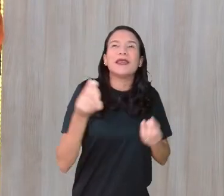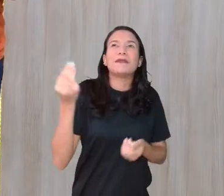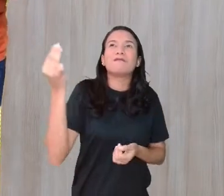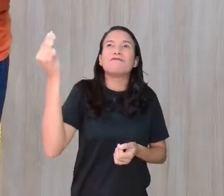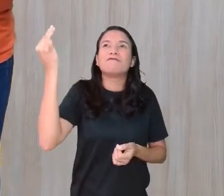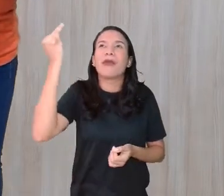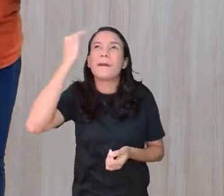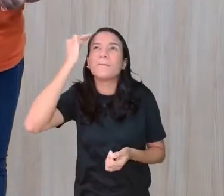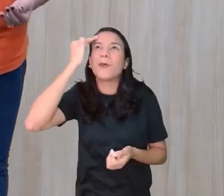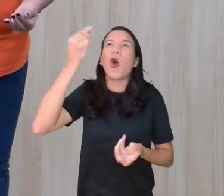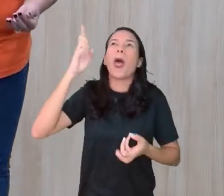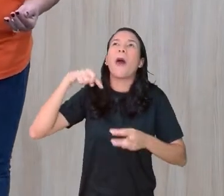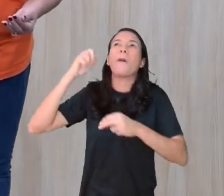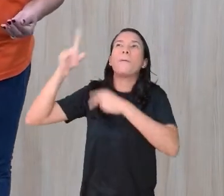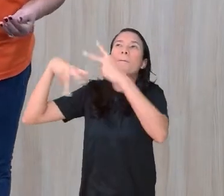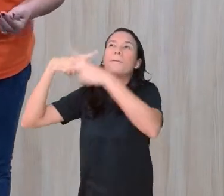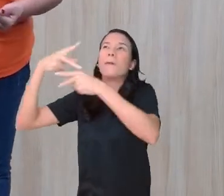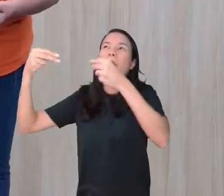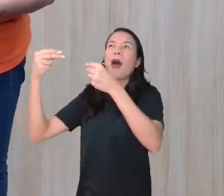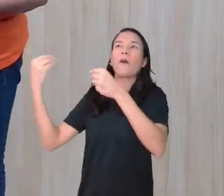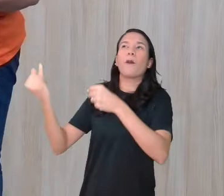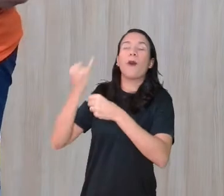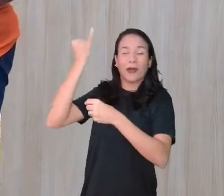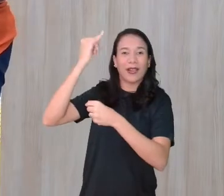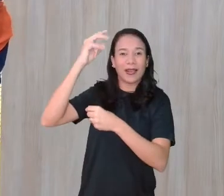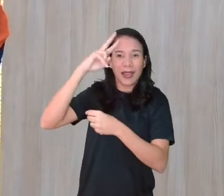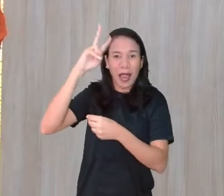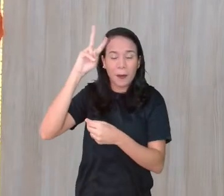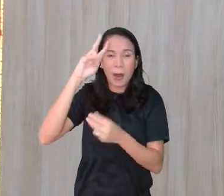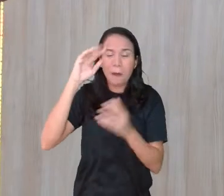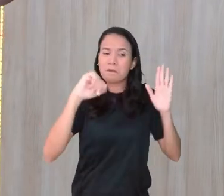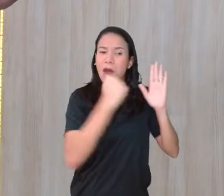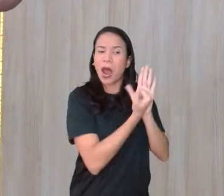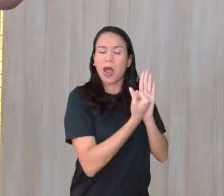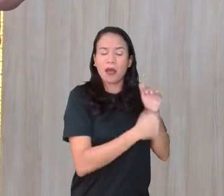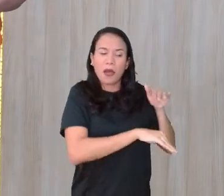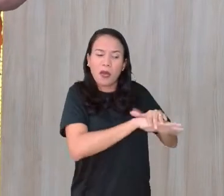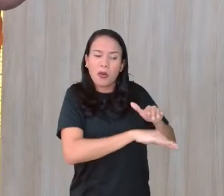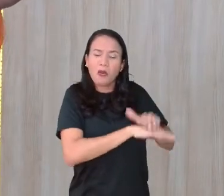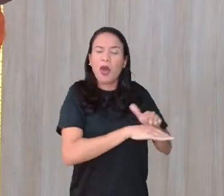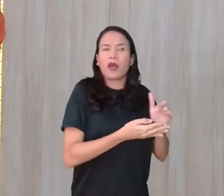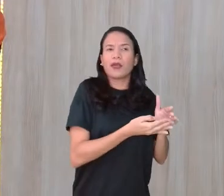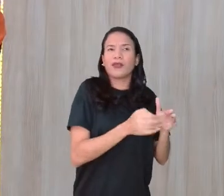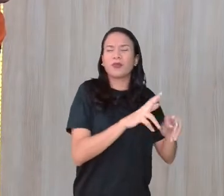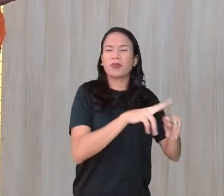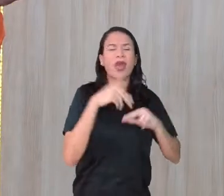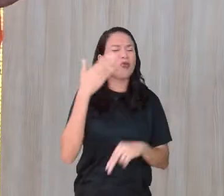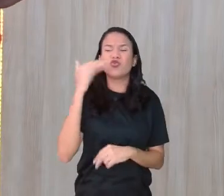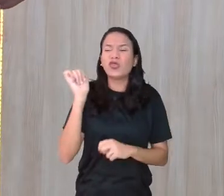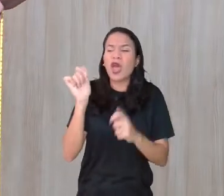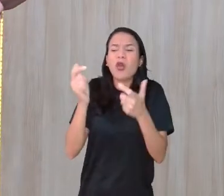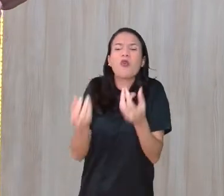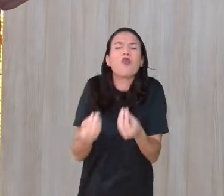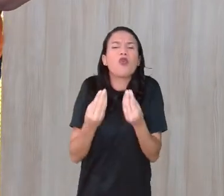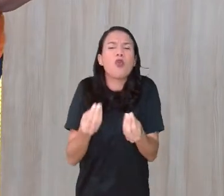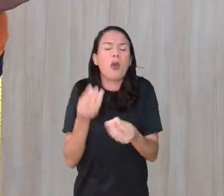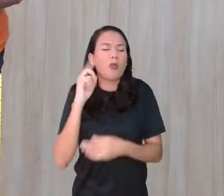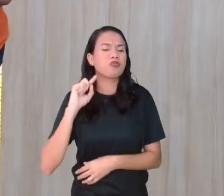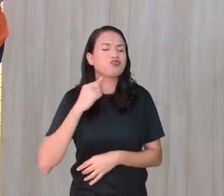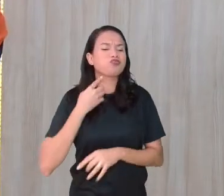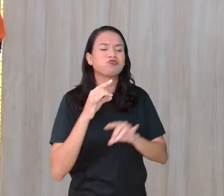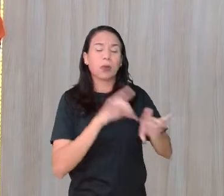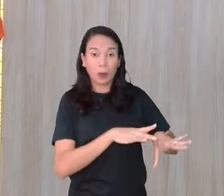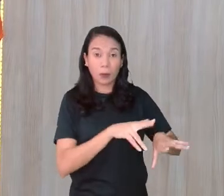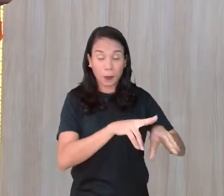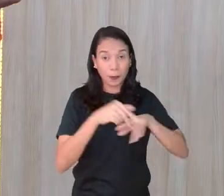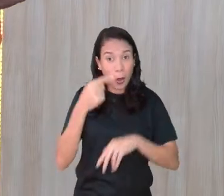coisa, foi um presente de alguém muito importante, ou está guardando, né, porque não sabe como descartar. Então,